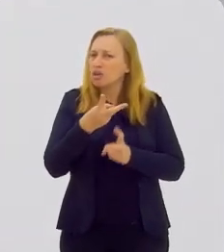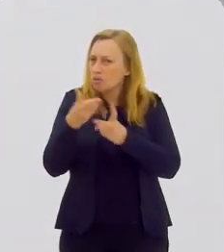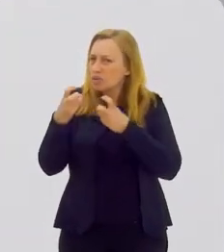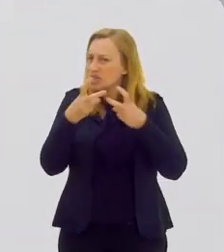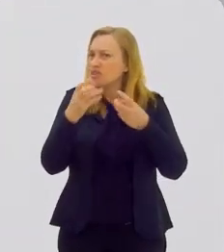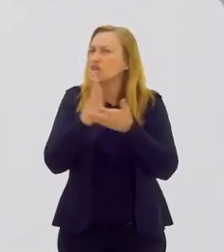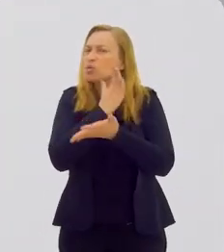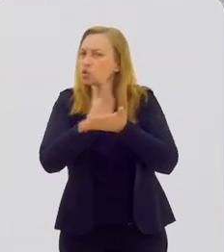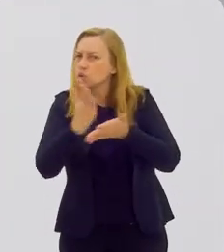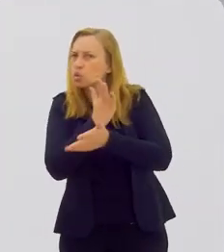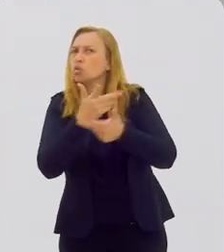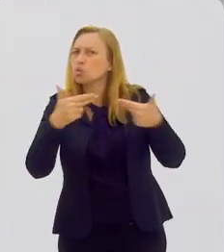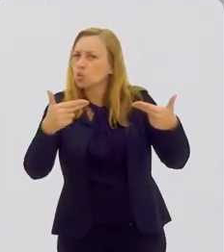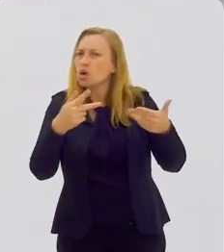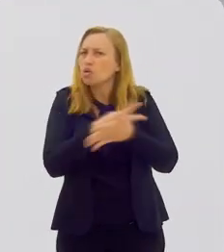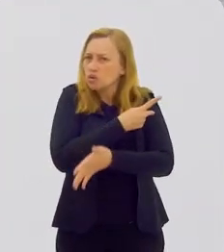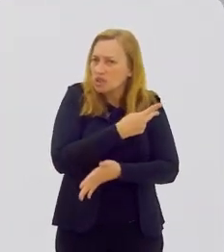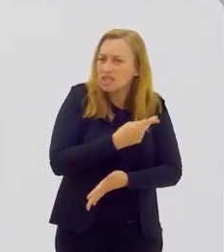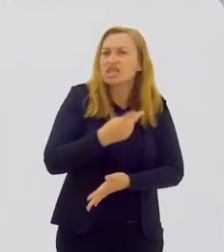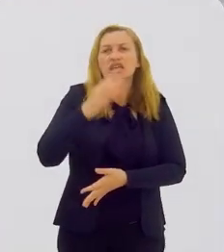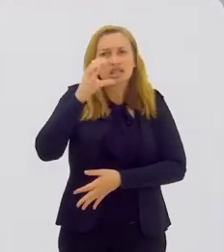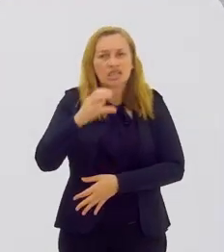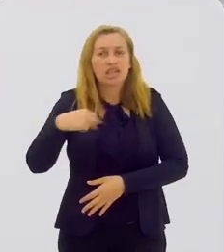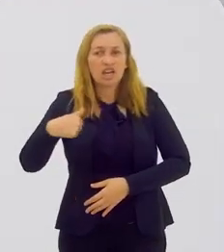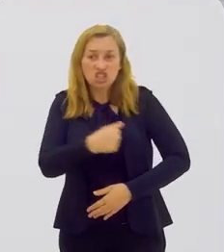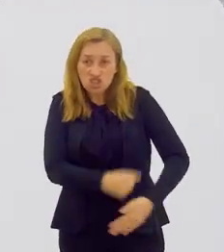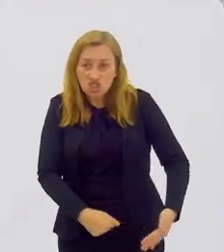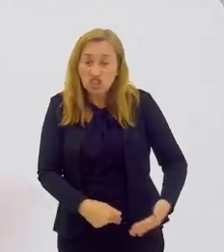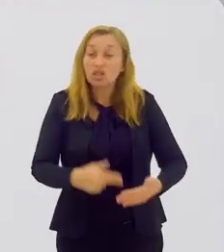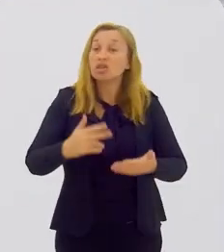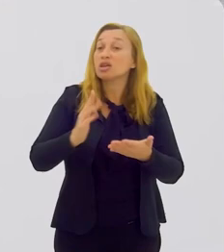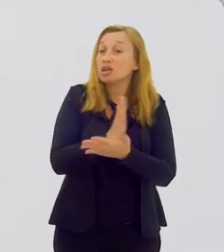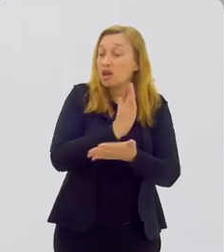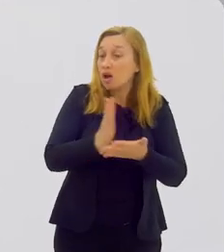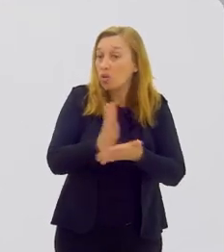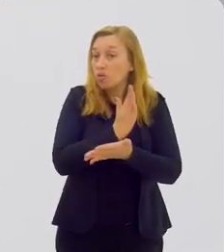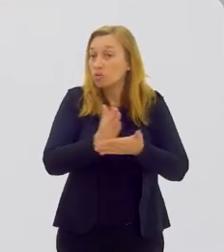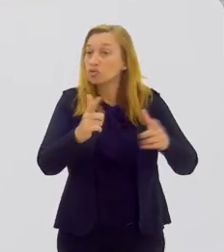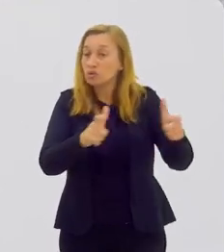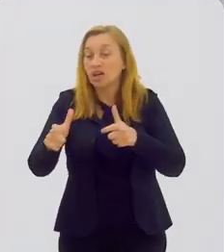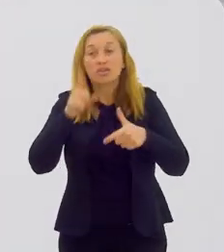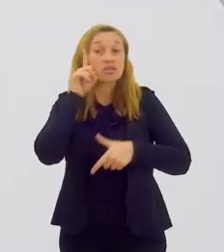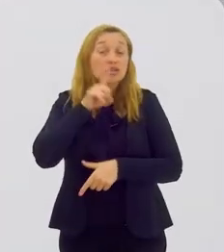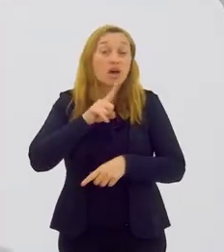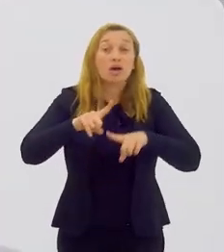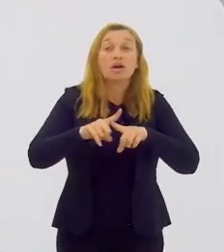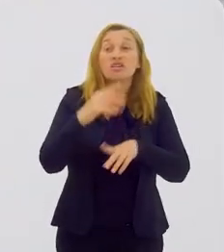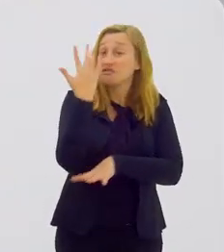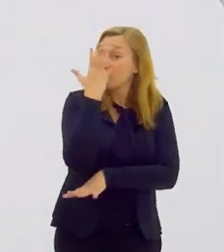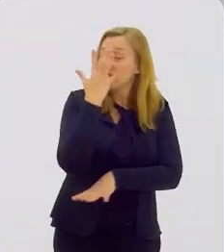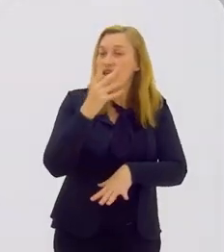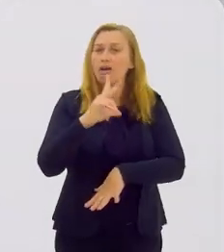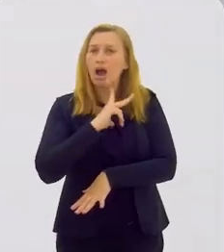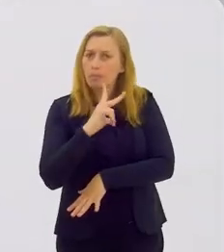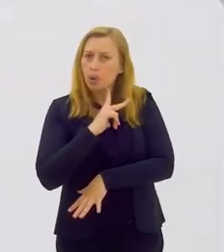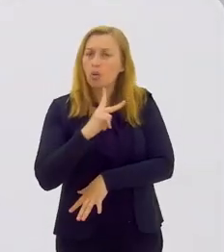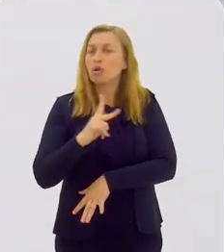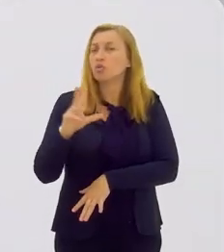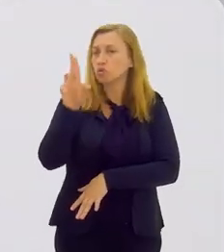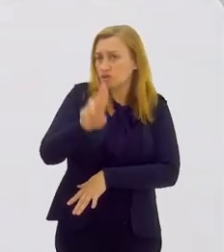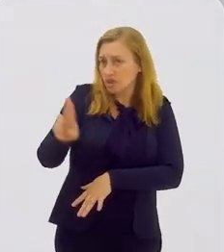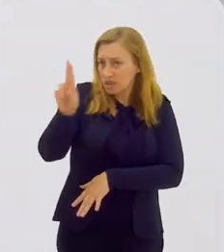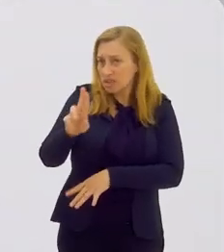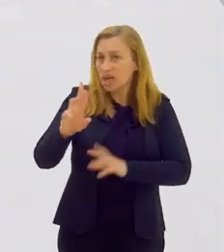já previa algumas coisas acontecendo já, tanto na China como algumas discussões já nos Estados Unidos. De maneira que, em fevereiro, a